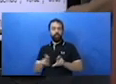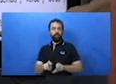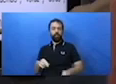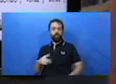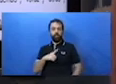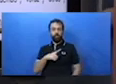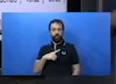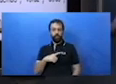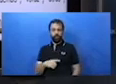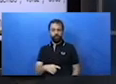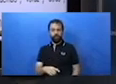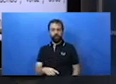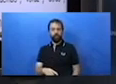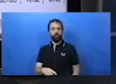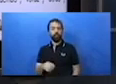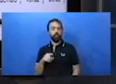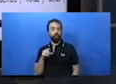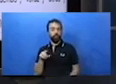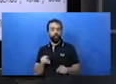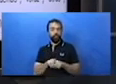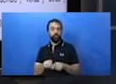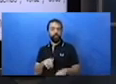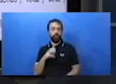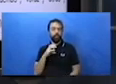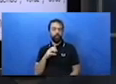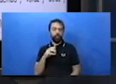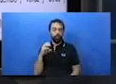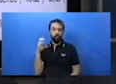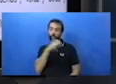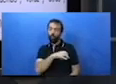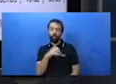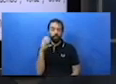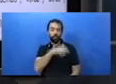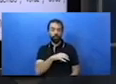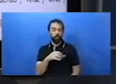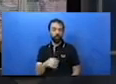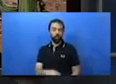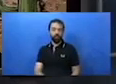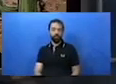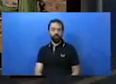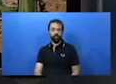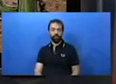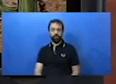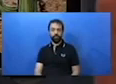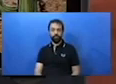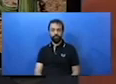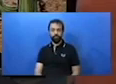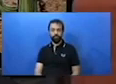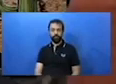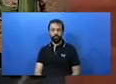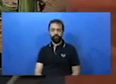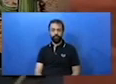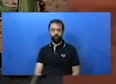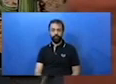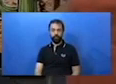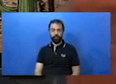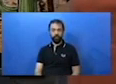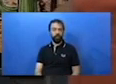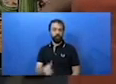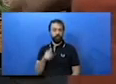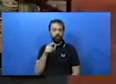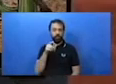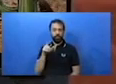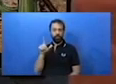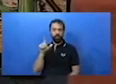verbo corria é repetido 2 vezes e rima com corria também, ok? A nossa